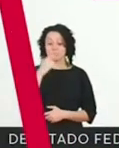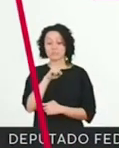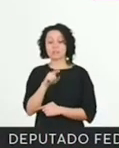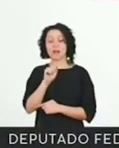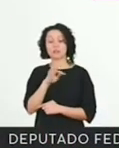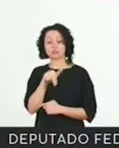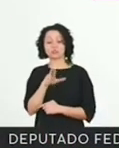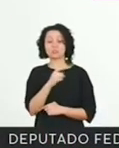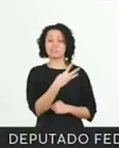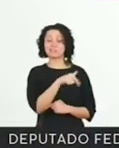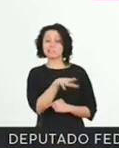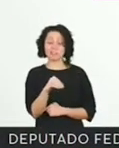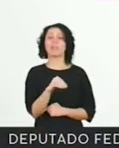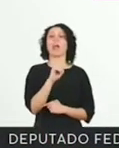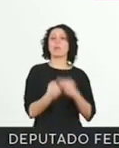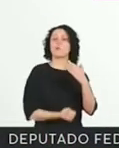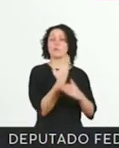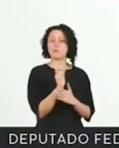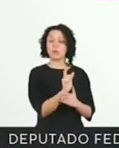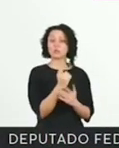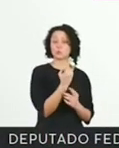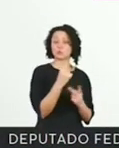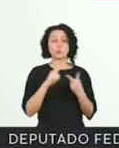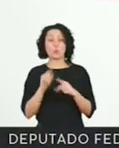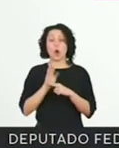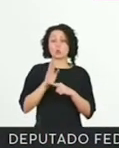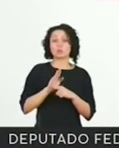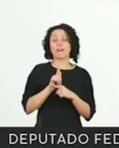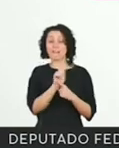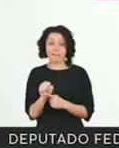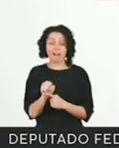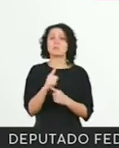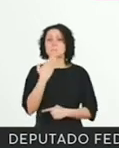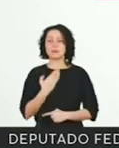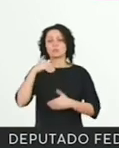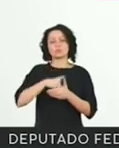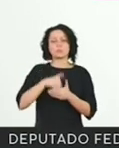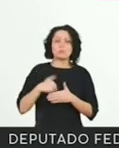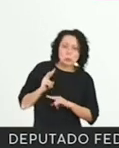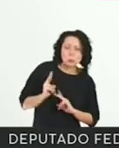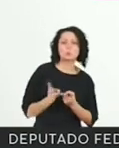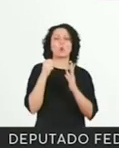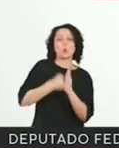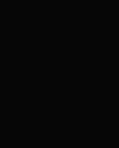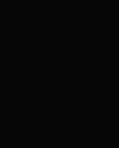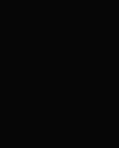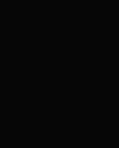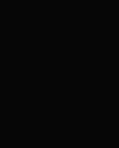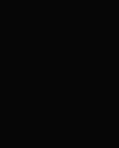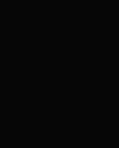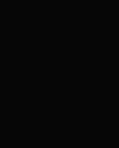Sou Zaratini, 13,70. Criei o bilhete único, a tarifa social de energia e o auxílio gás. Peço seu voto para continuar